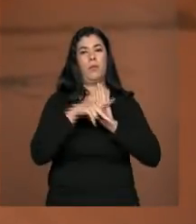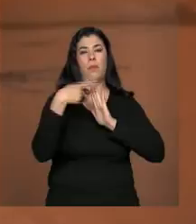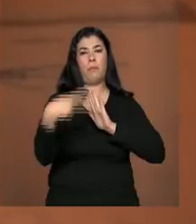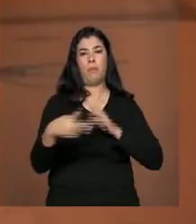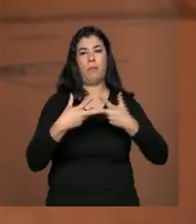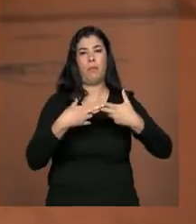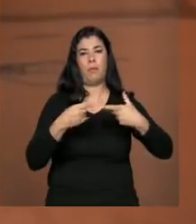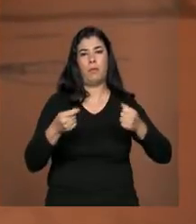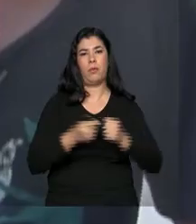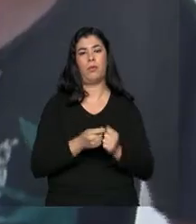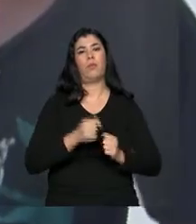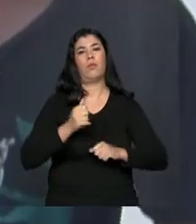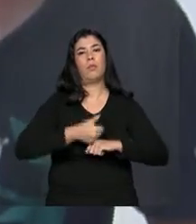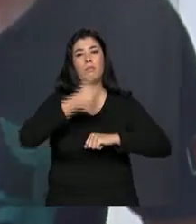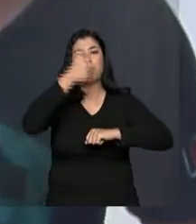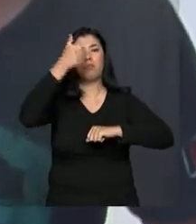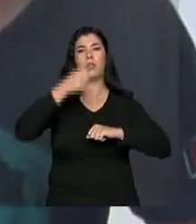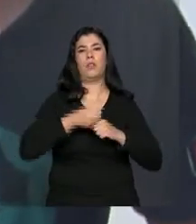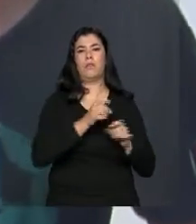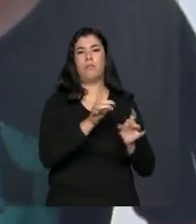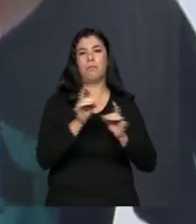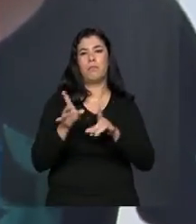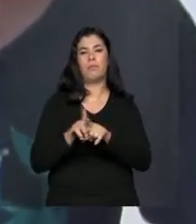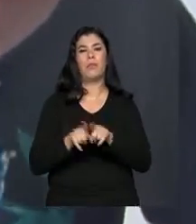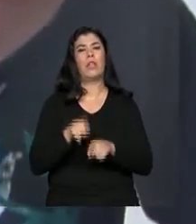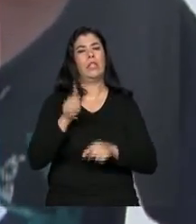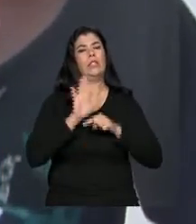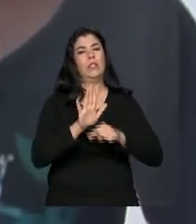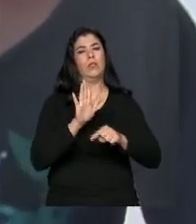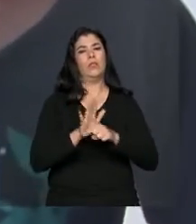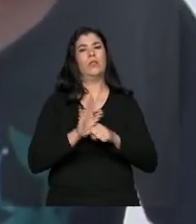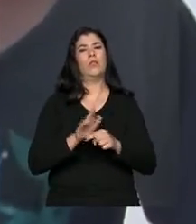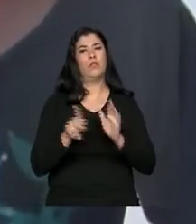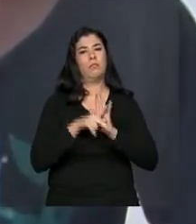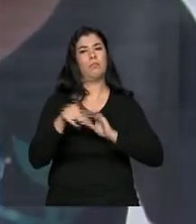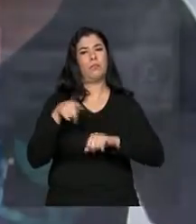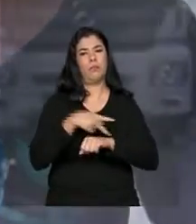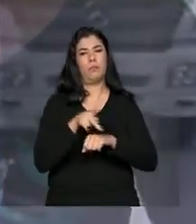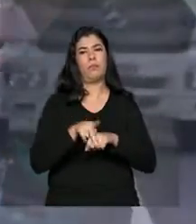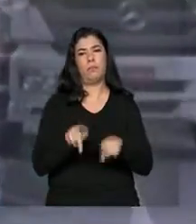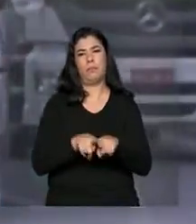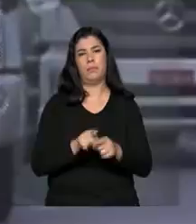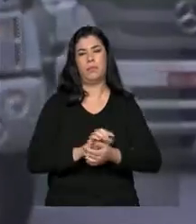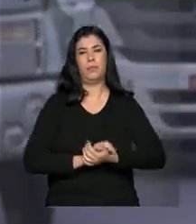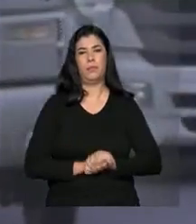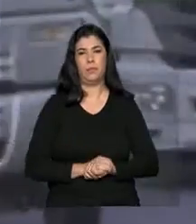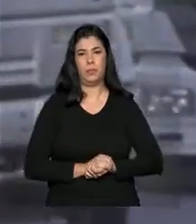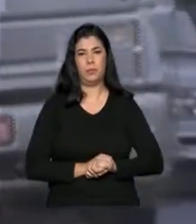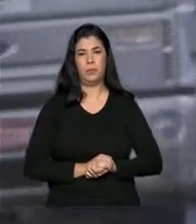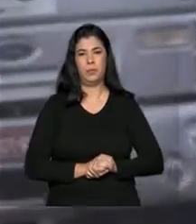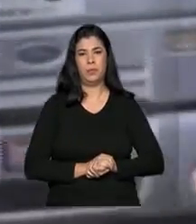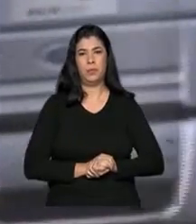próprios recordes de produção. Eu acho que isso aí vai ajudar aí muito o nosso país.